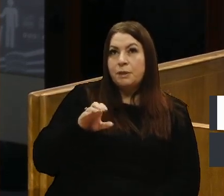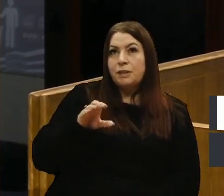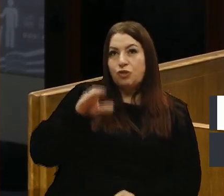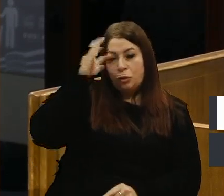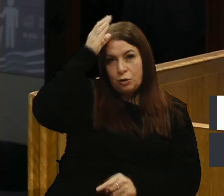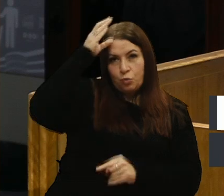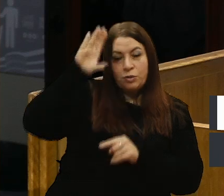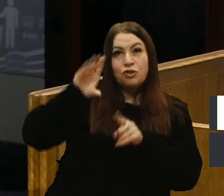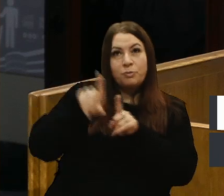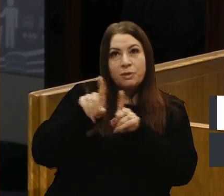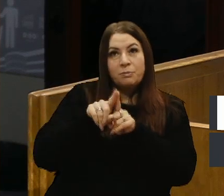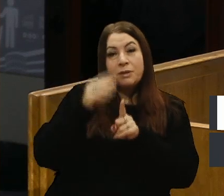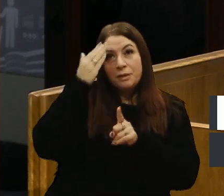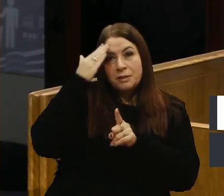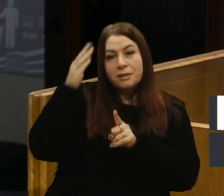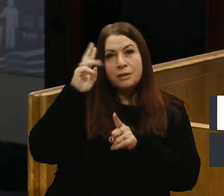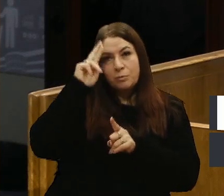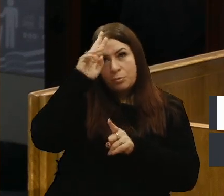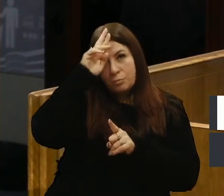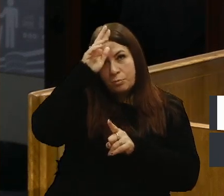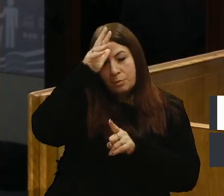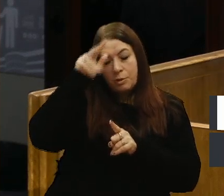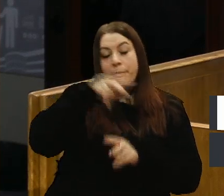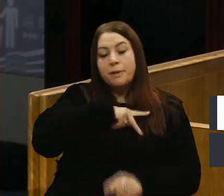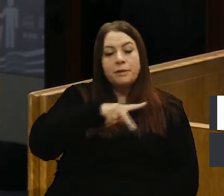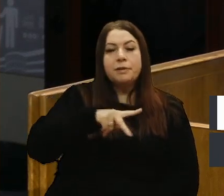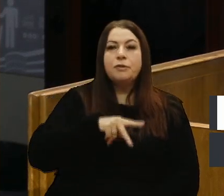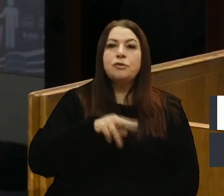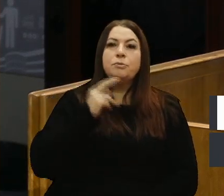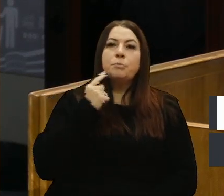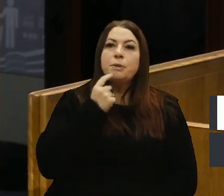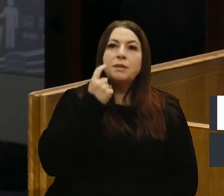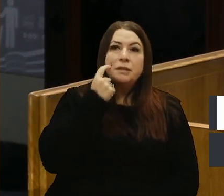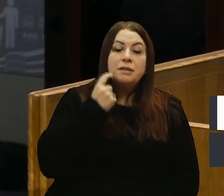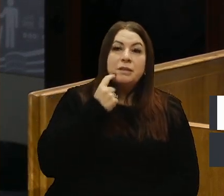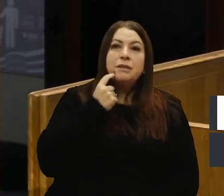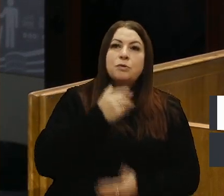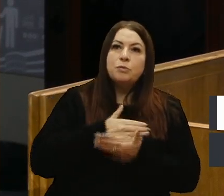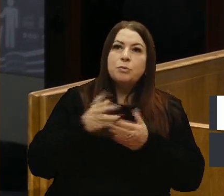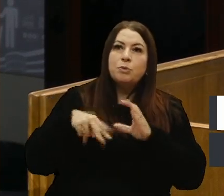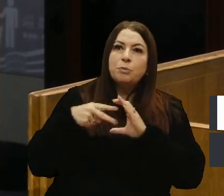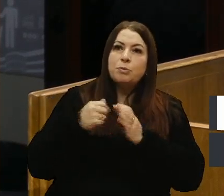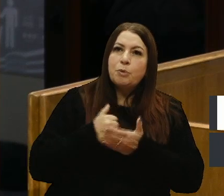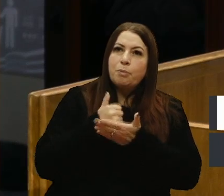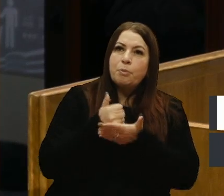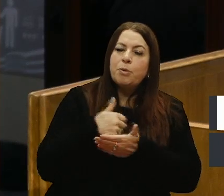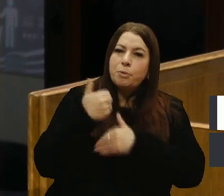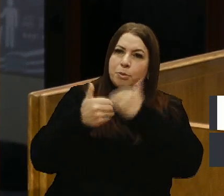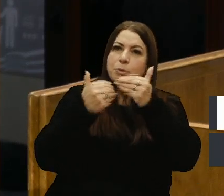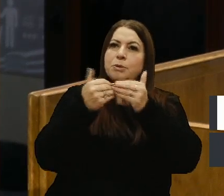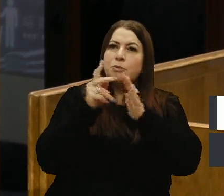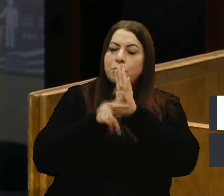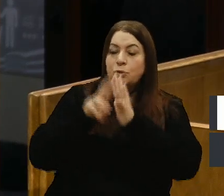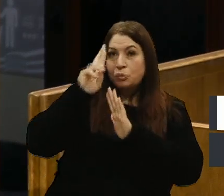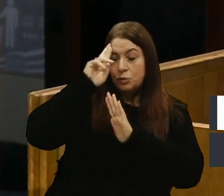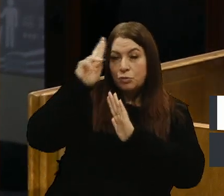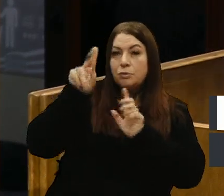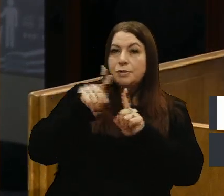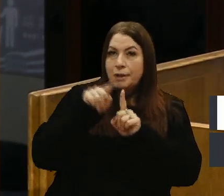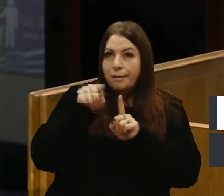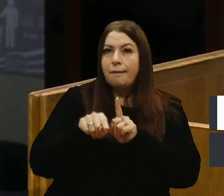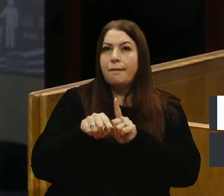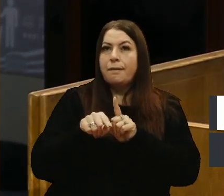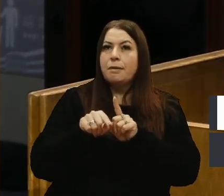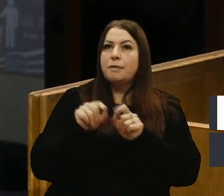e agradecer aqui o presidente Petrini, Câmara de Vereadores, desde o início, dando apoio a esse processo do plano diretor. Essa é